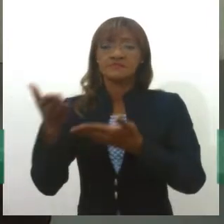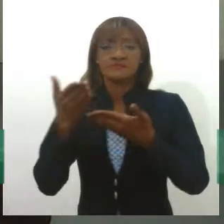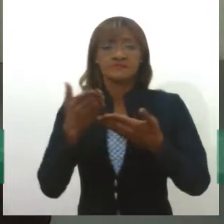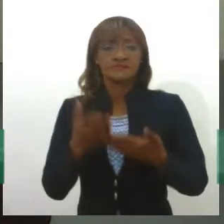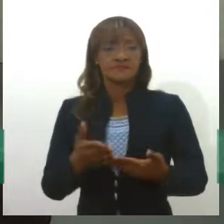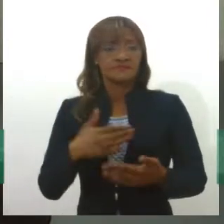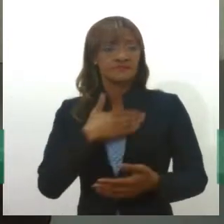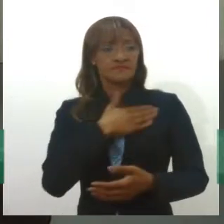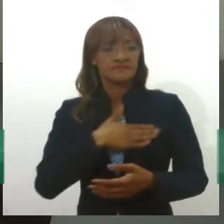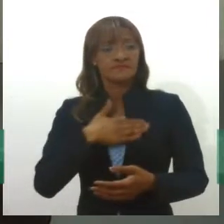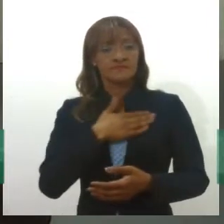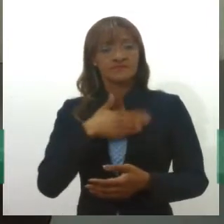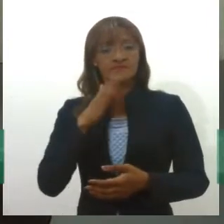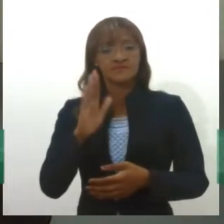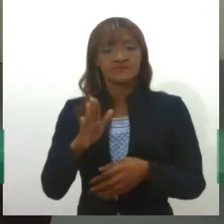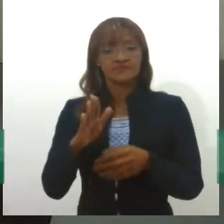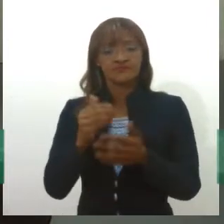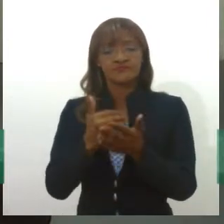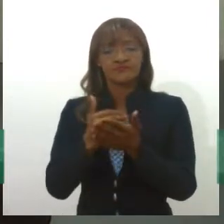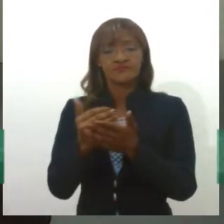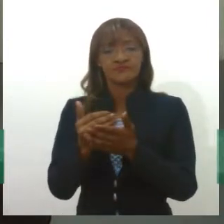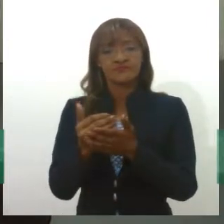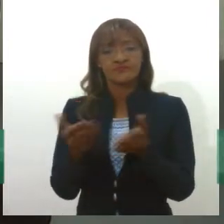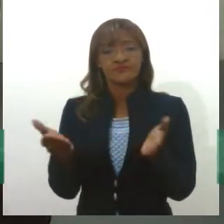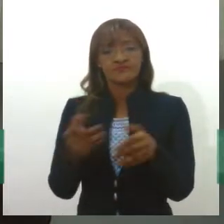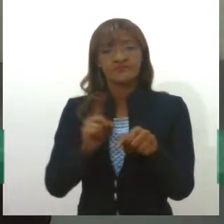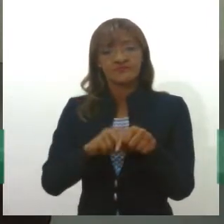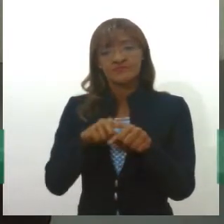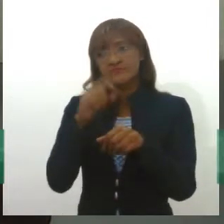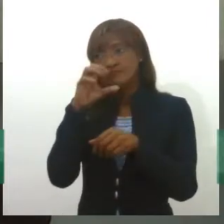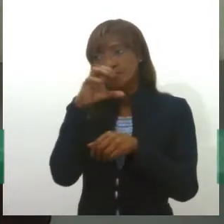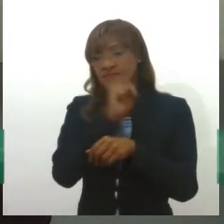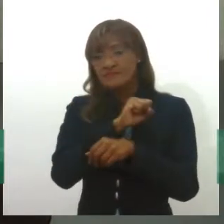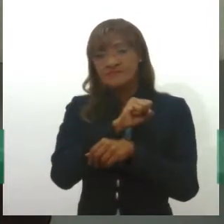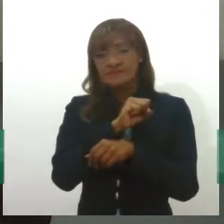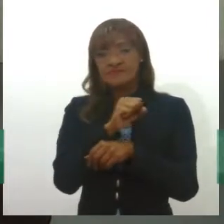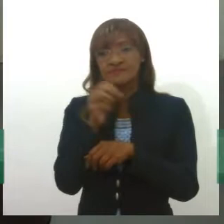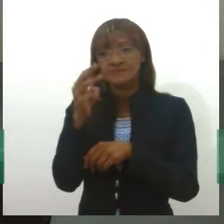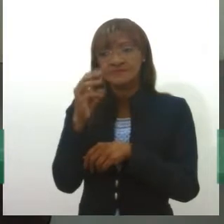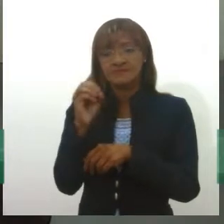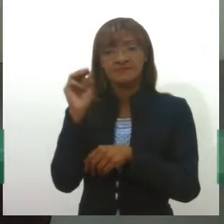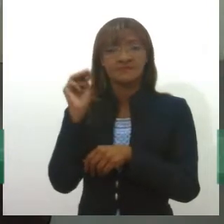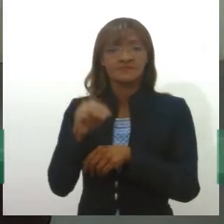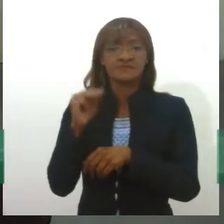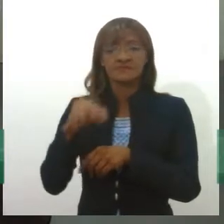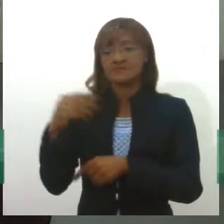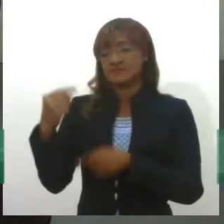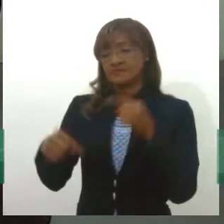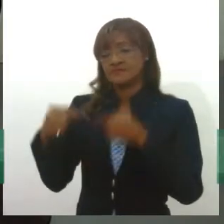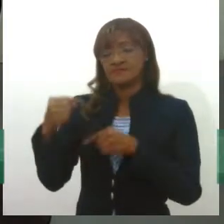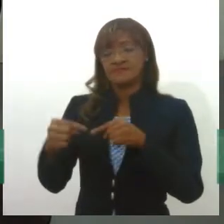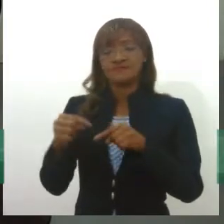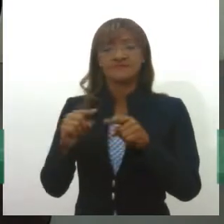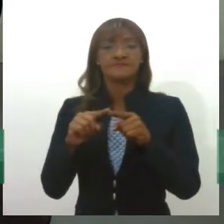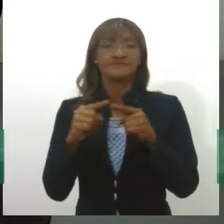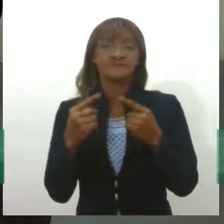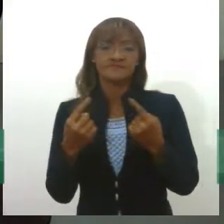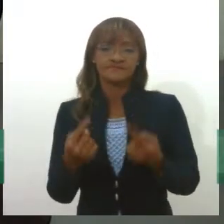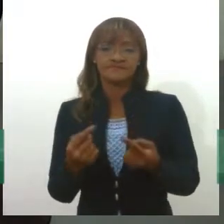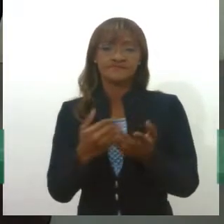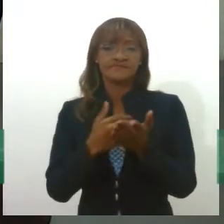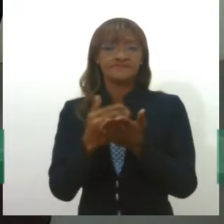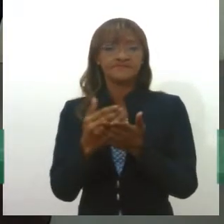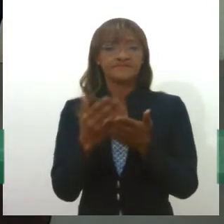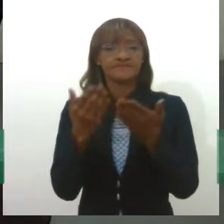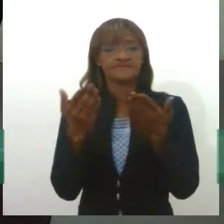aqui, né? Gostaria de começar, o nosso tempo é curto, né? São 30 minutos para debater muita coisa, mas gostaria de começar com